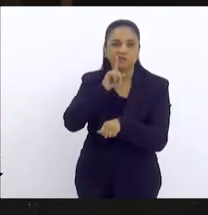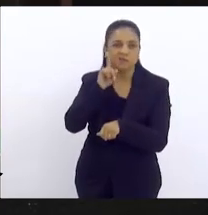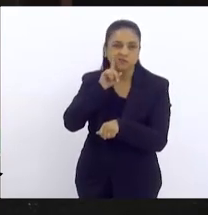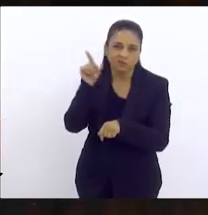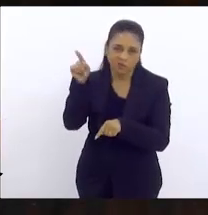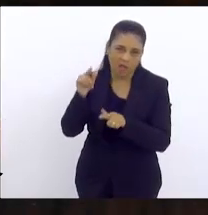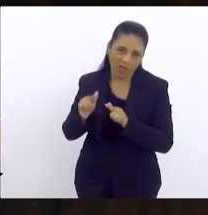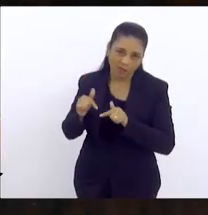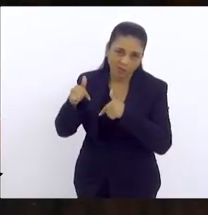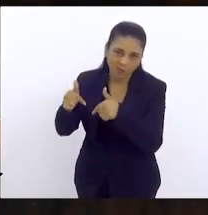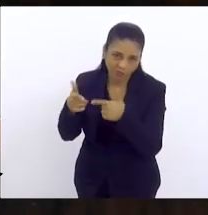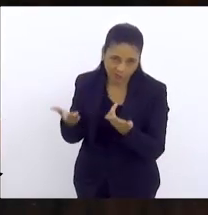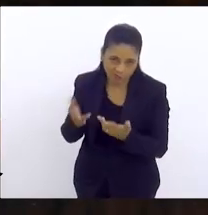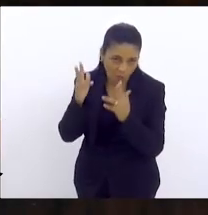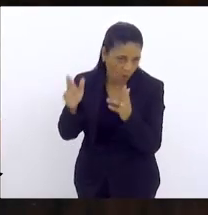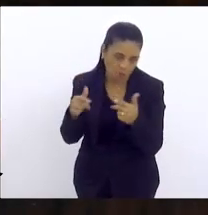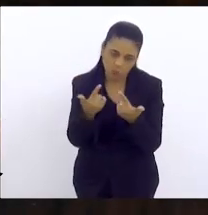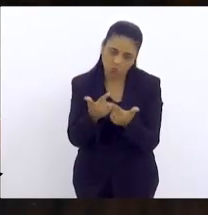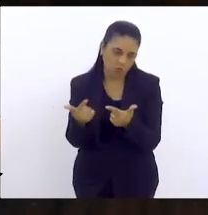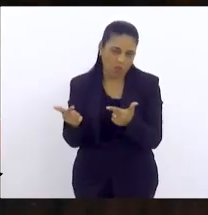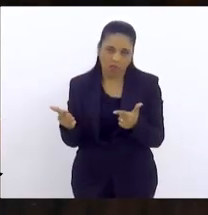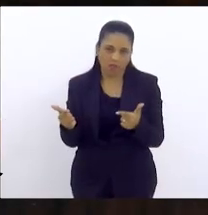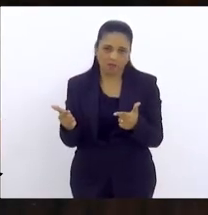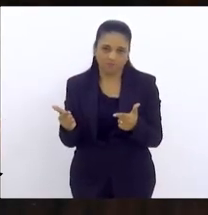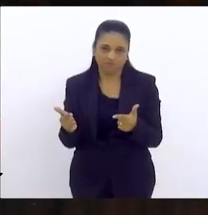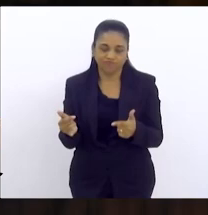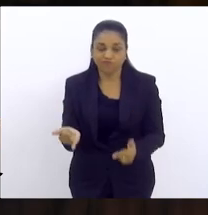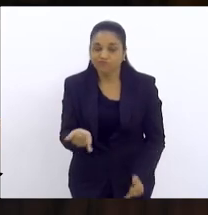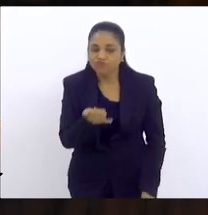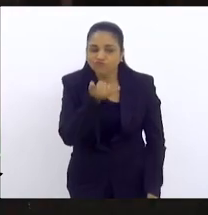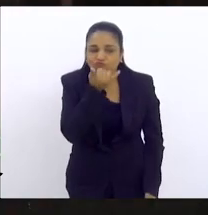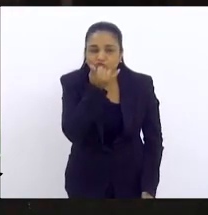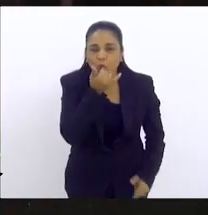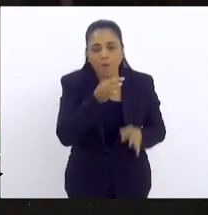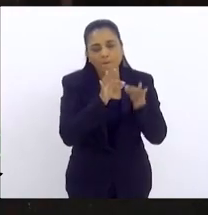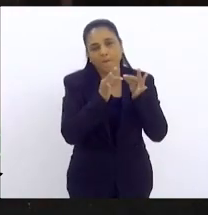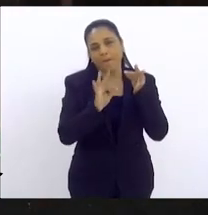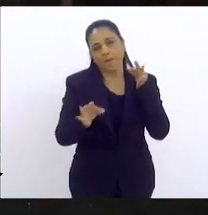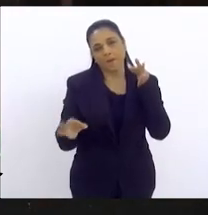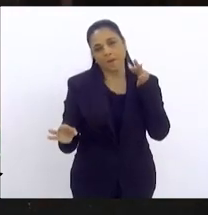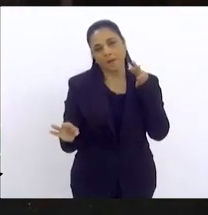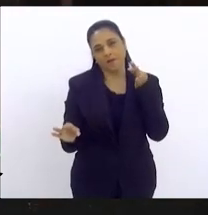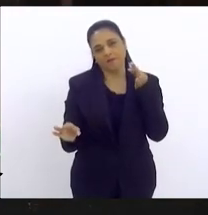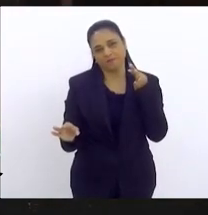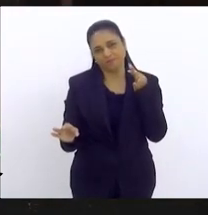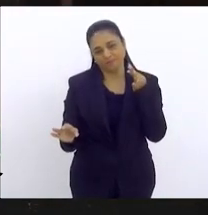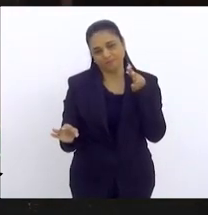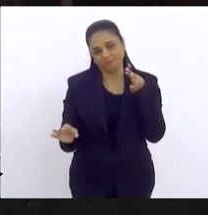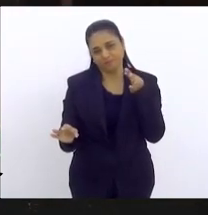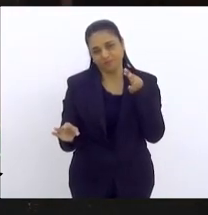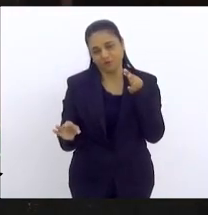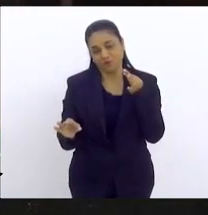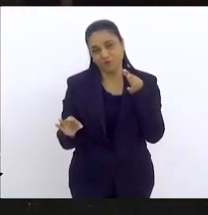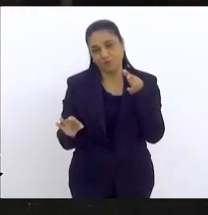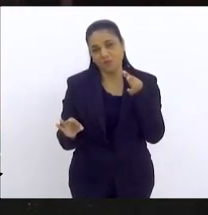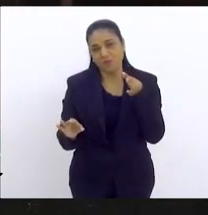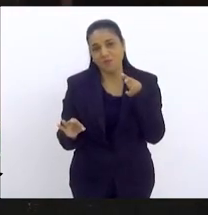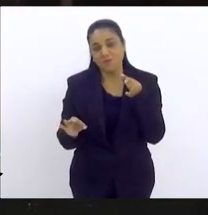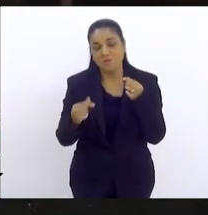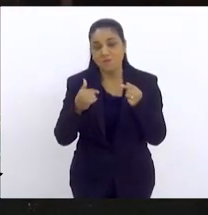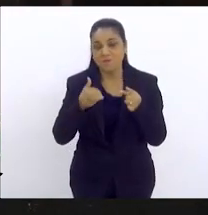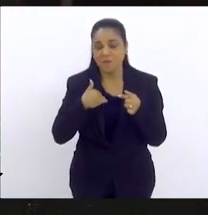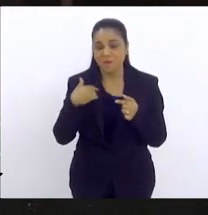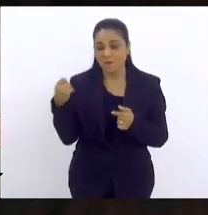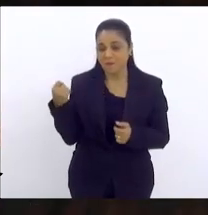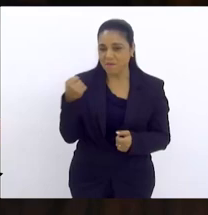atuam desculpa por ter falado demais Doutor Quase que eu transformei o meu a parte